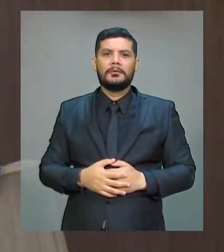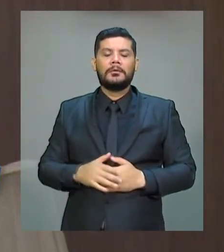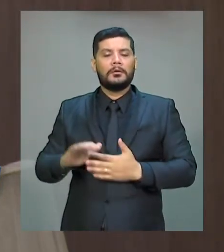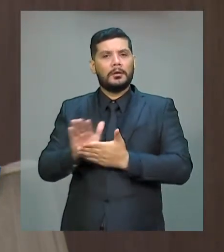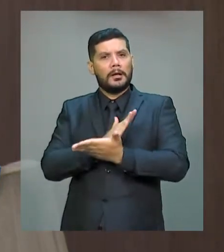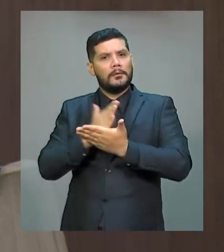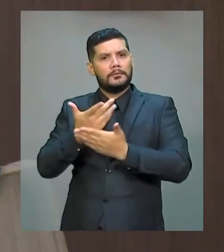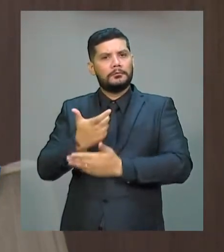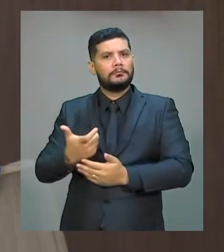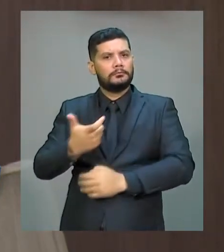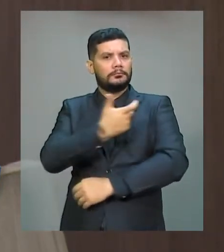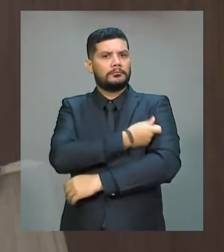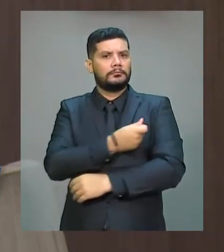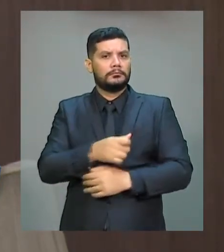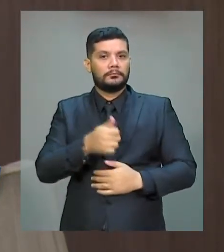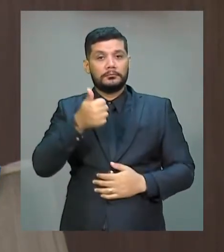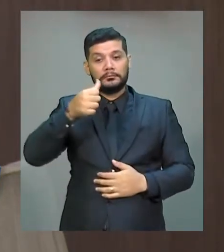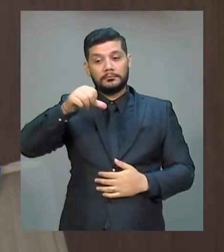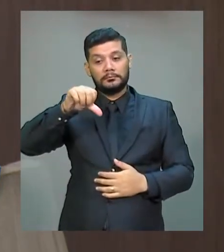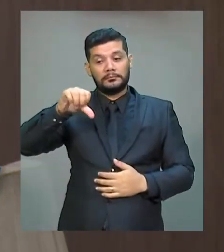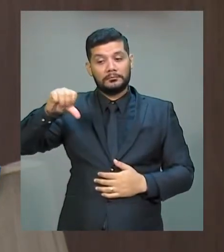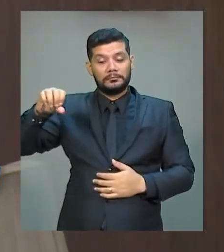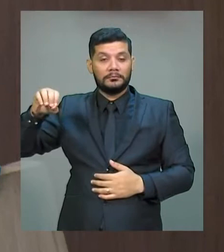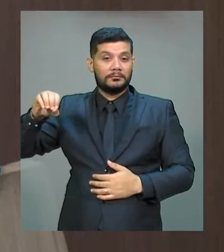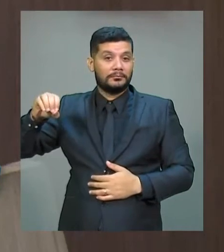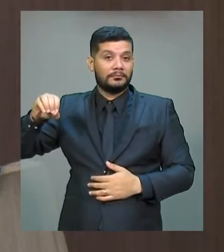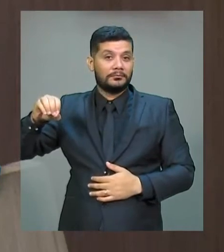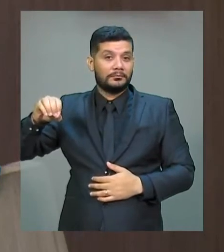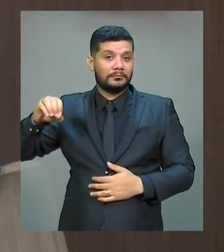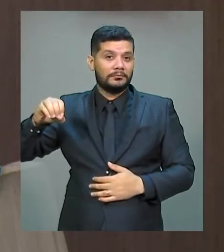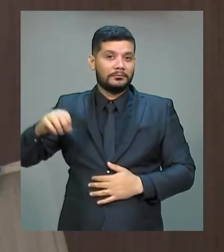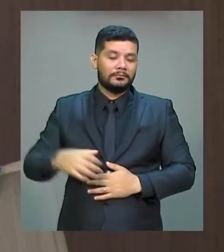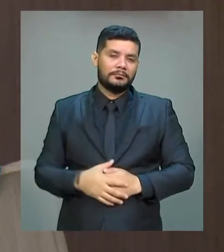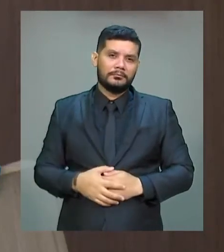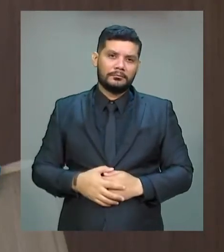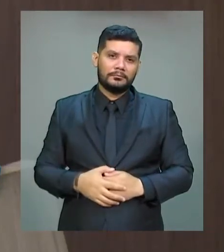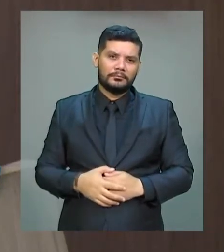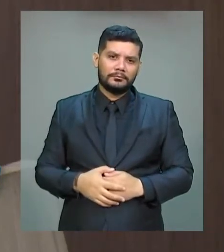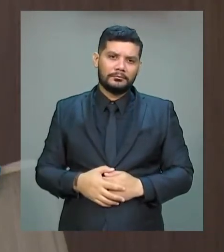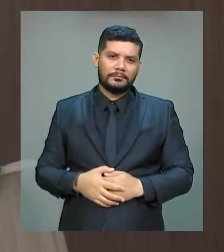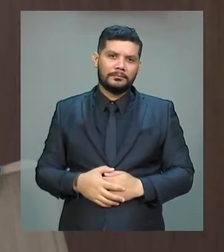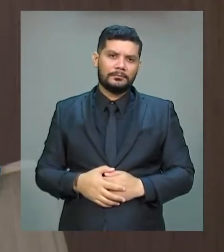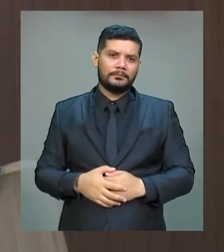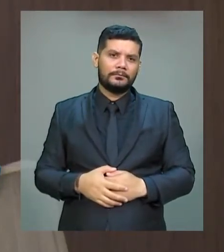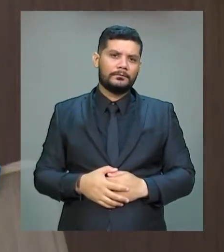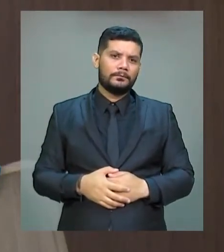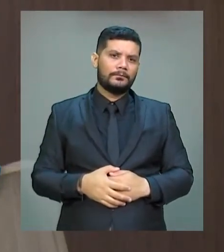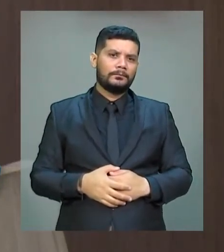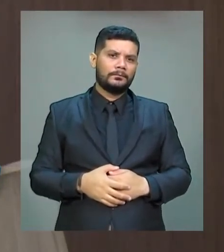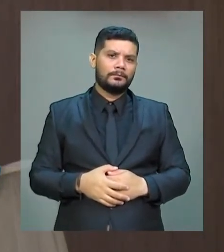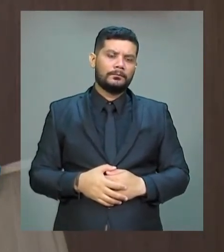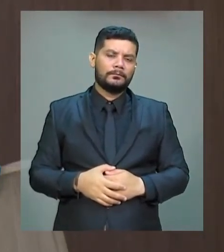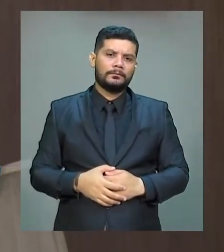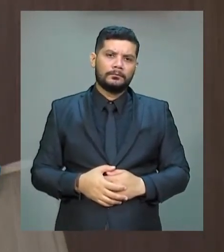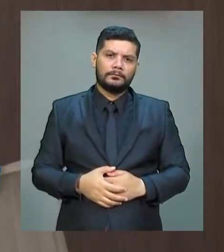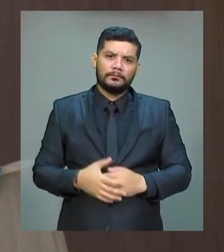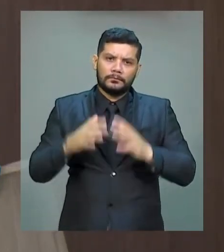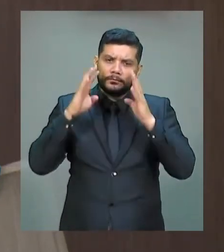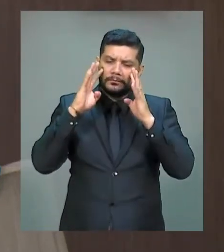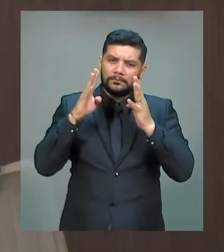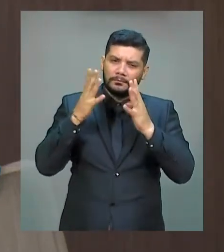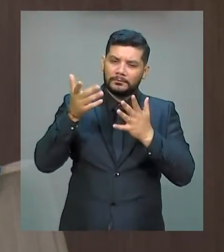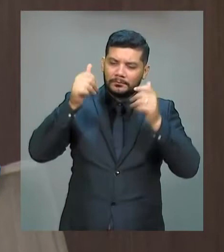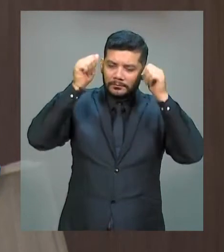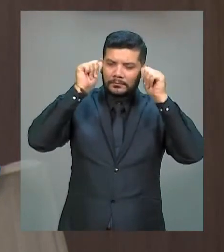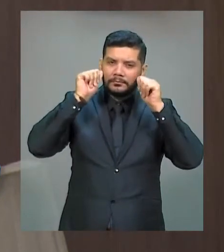medicamentos. Anos 90. Então, deputado Acrisio, queria lhe ouvir, mas dizer o seguinte: o maior